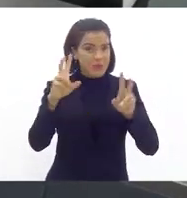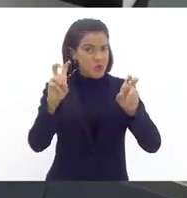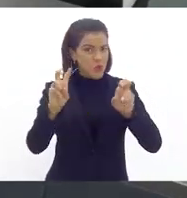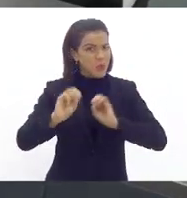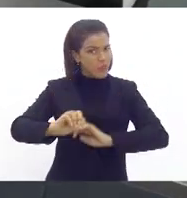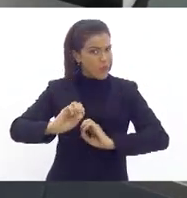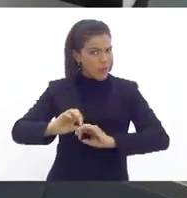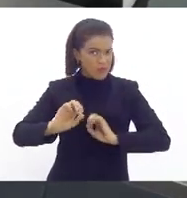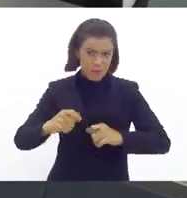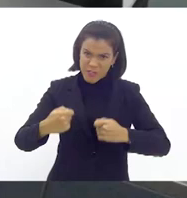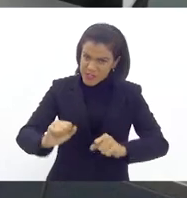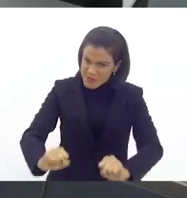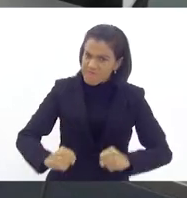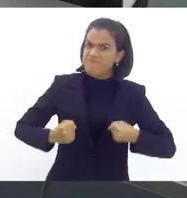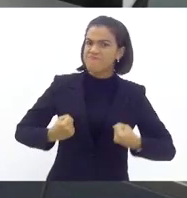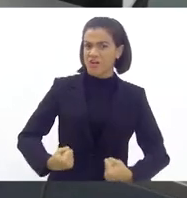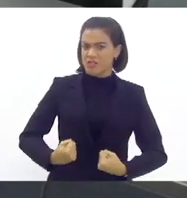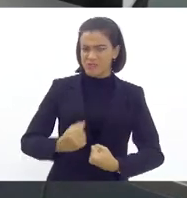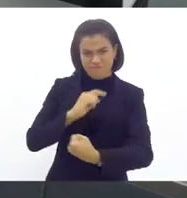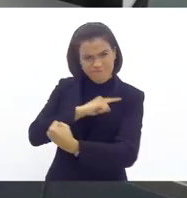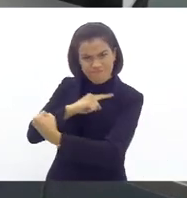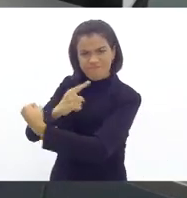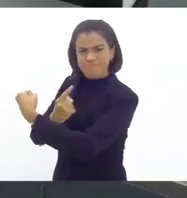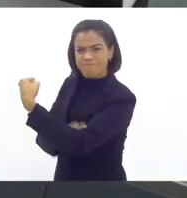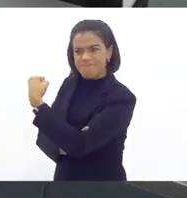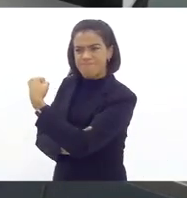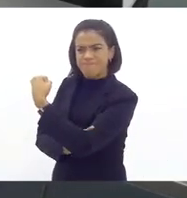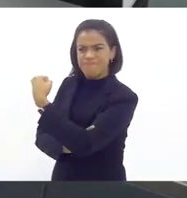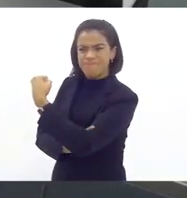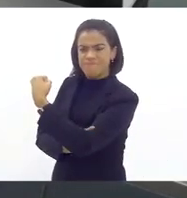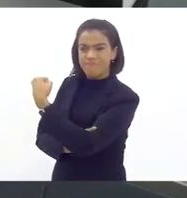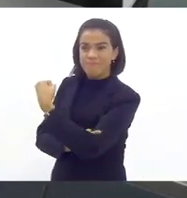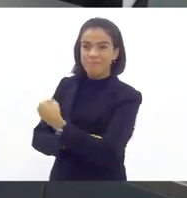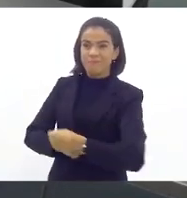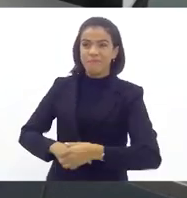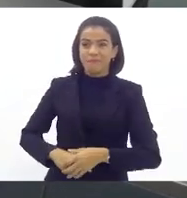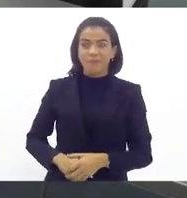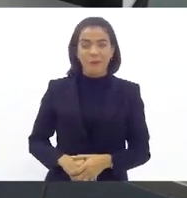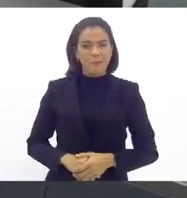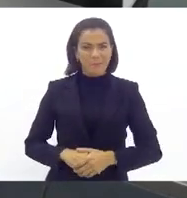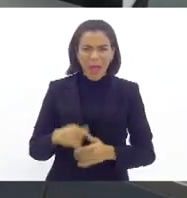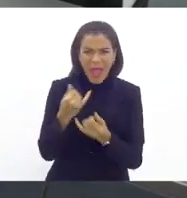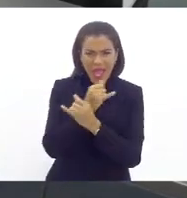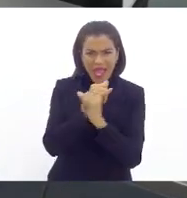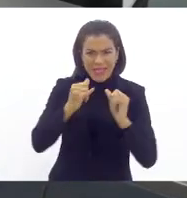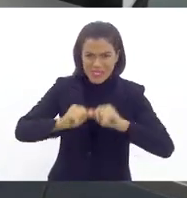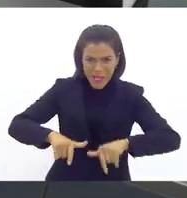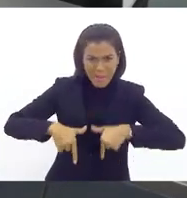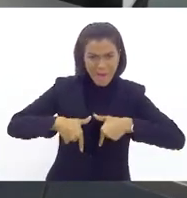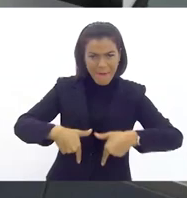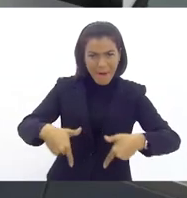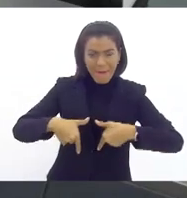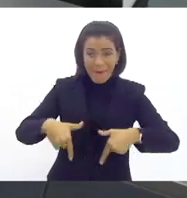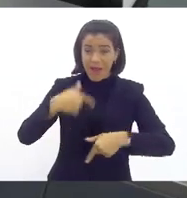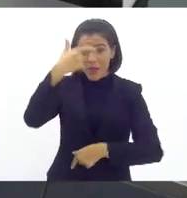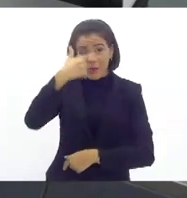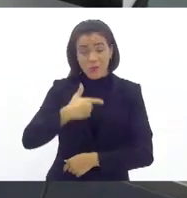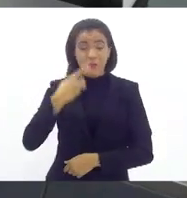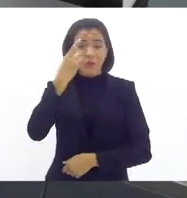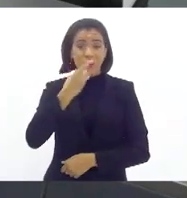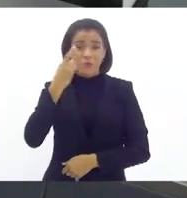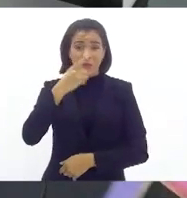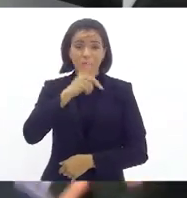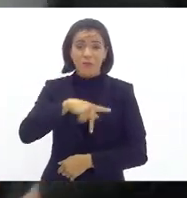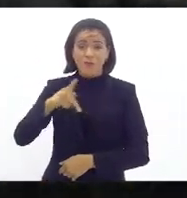estar com força para colocar a nossa energia para frente. Eu sou o deputado estadual